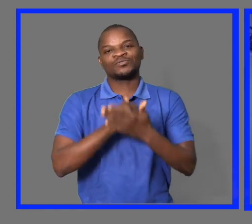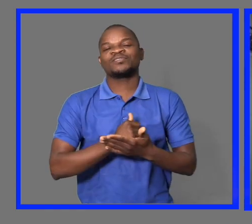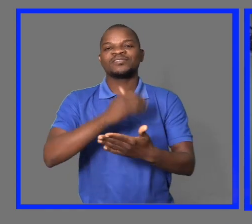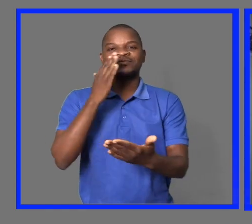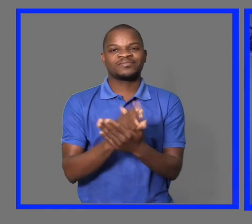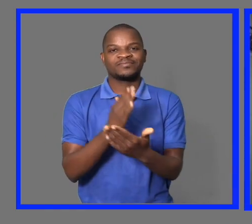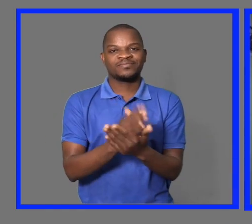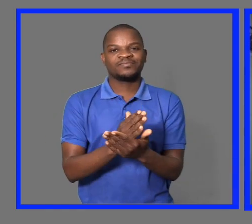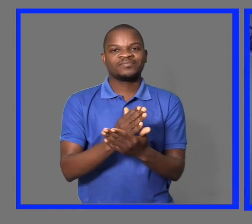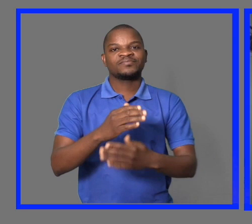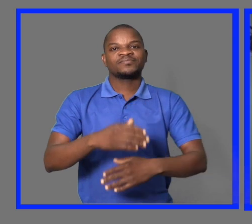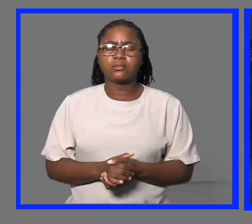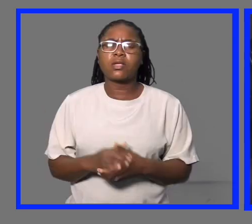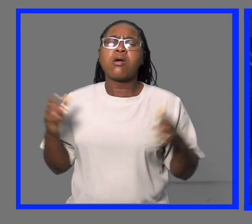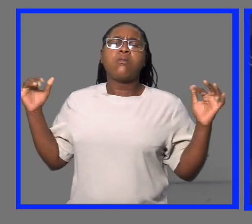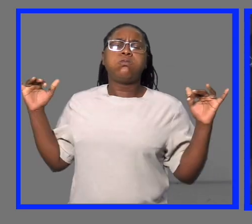obrigada mesmo.